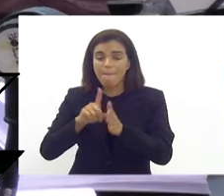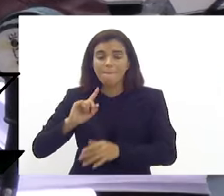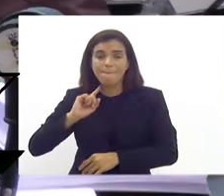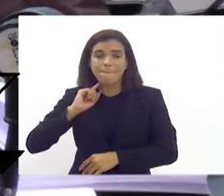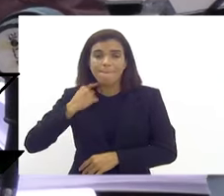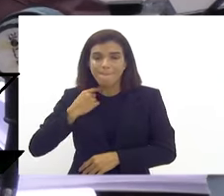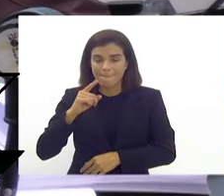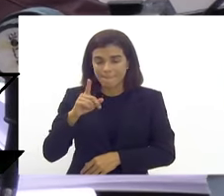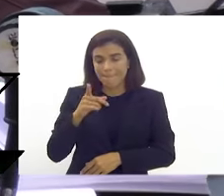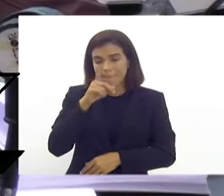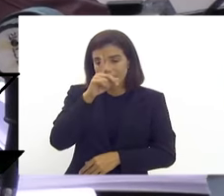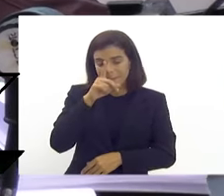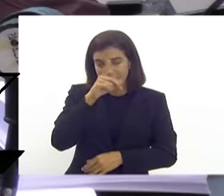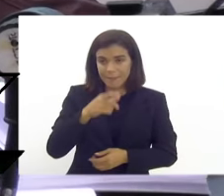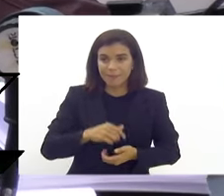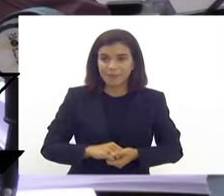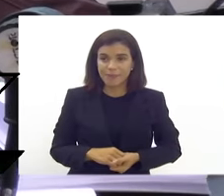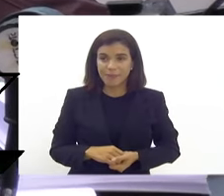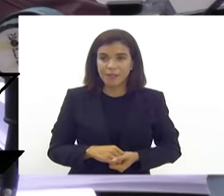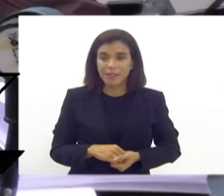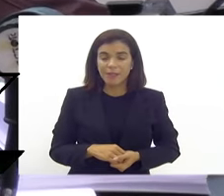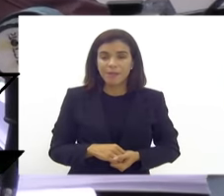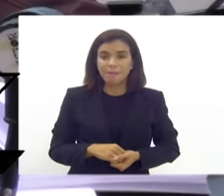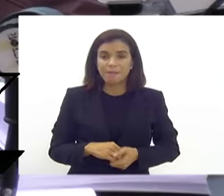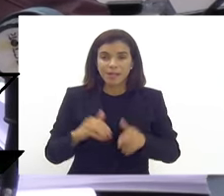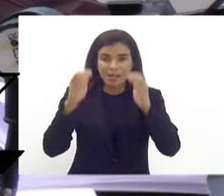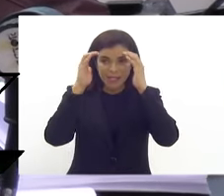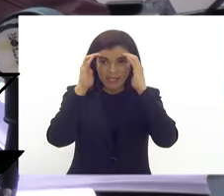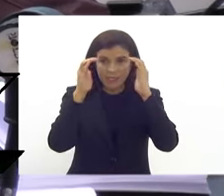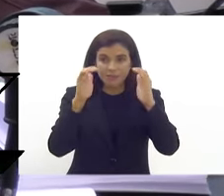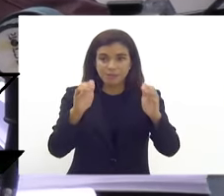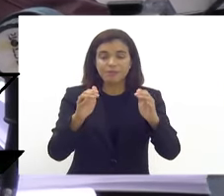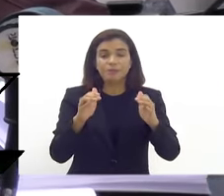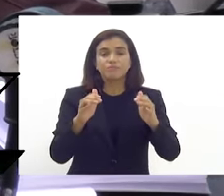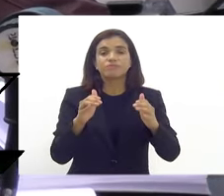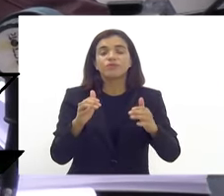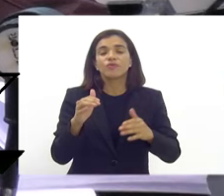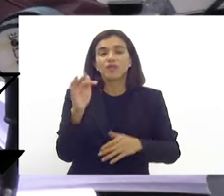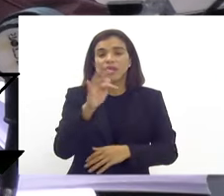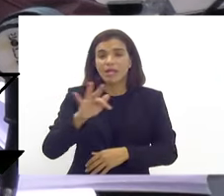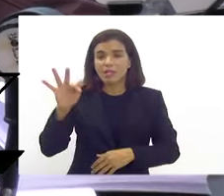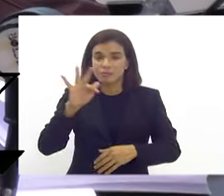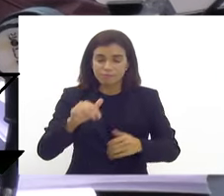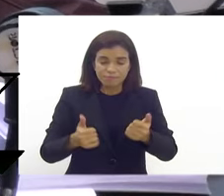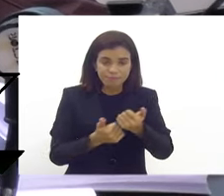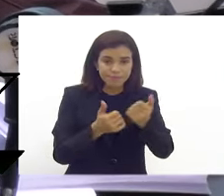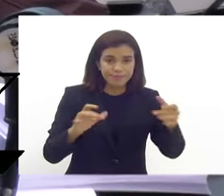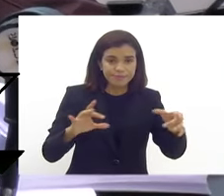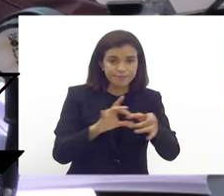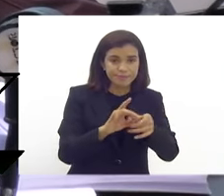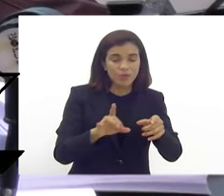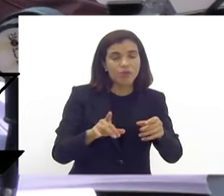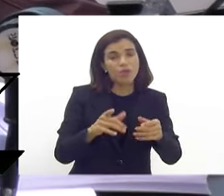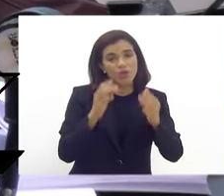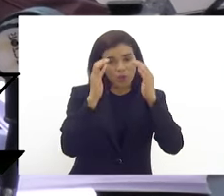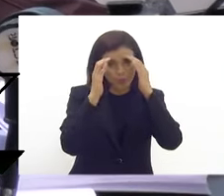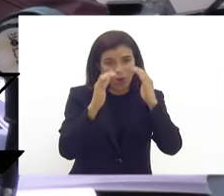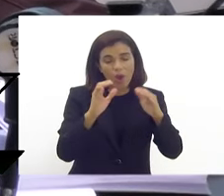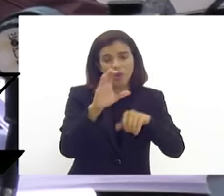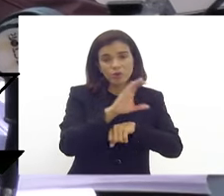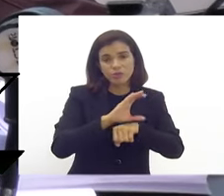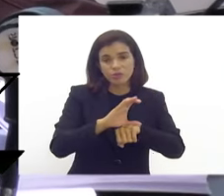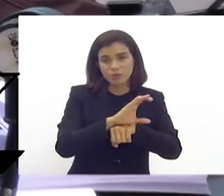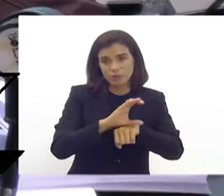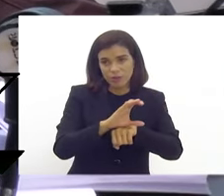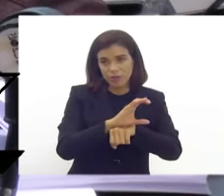ambiente seguindo Da Lógica do princípio do federalismo cooperativo propondo interpretação conforme a constitução do sentido